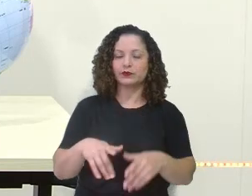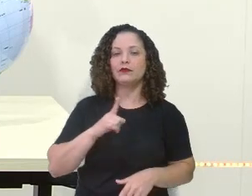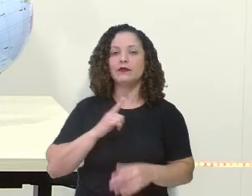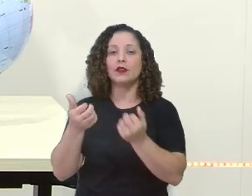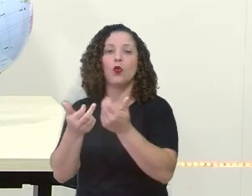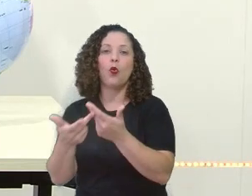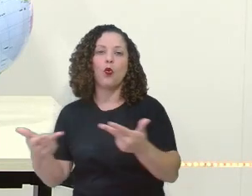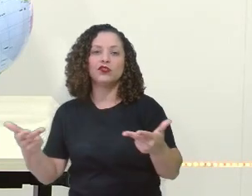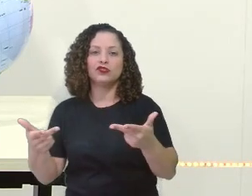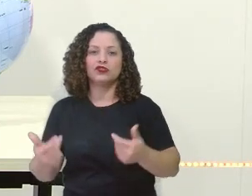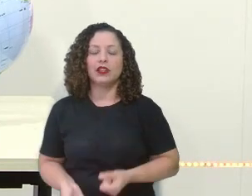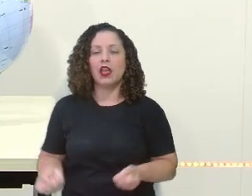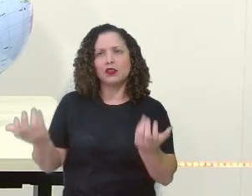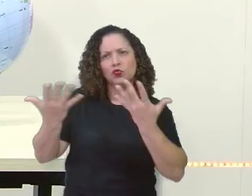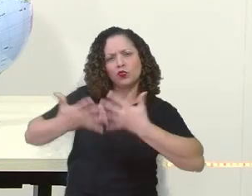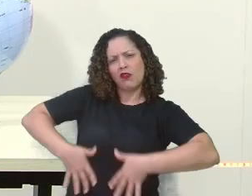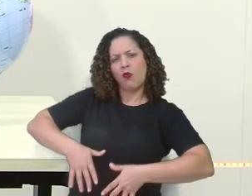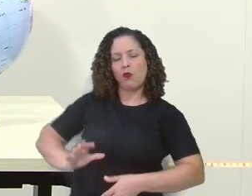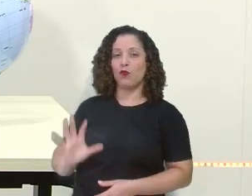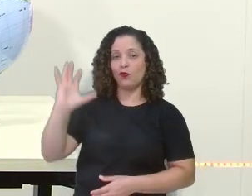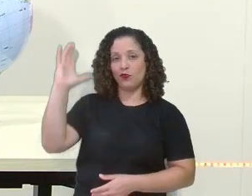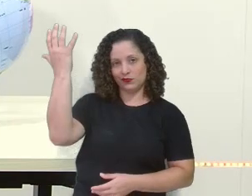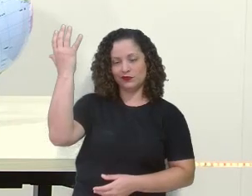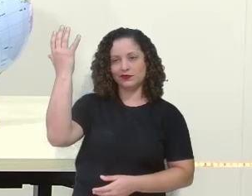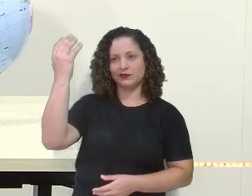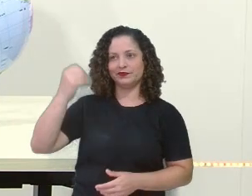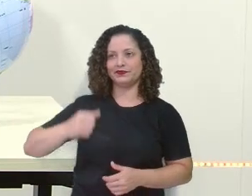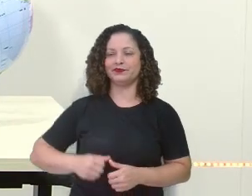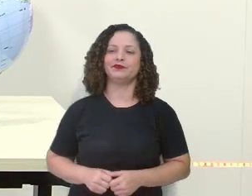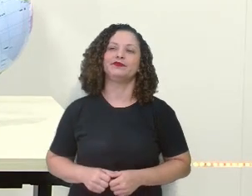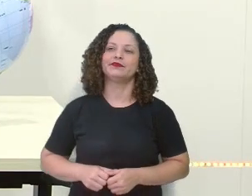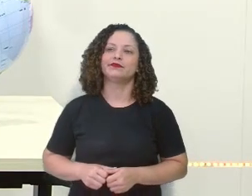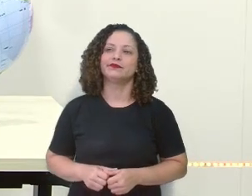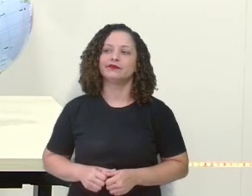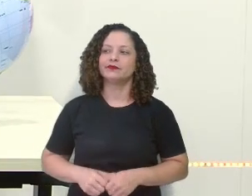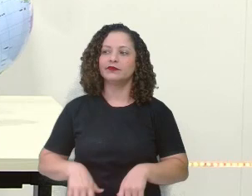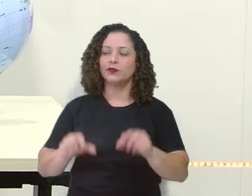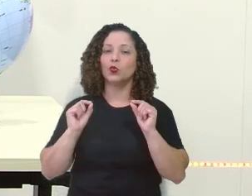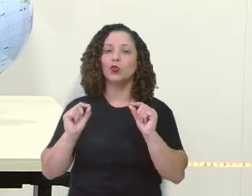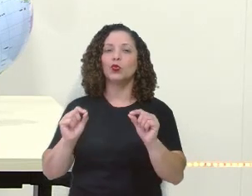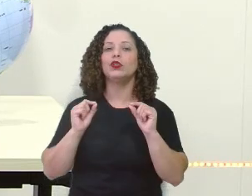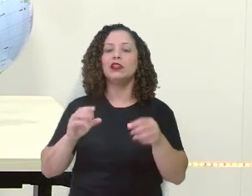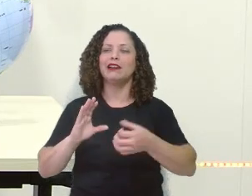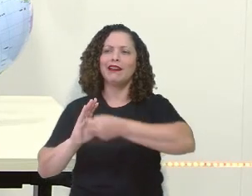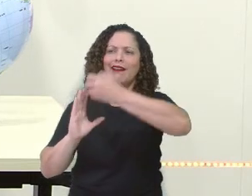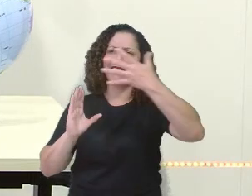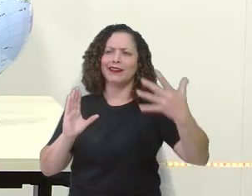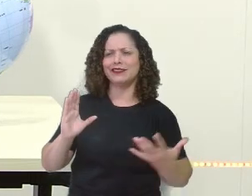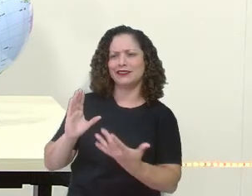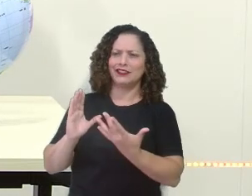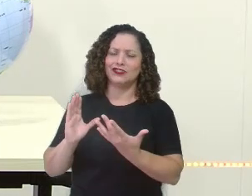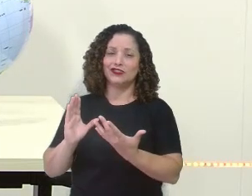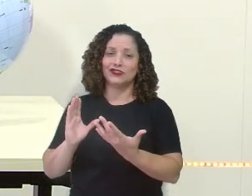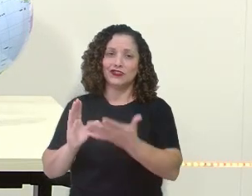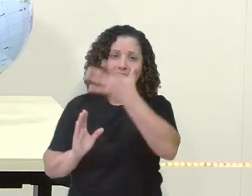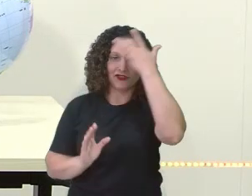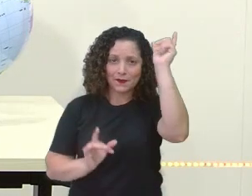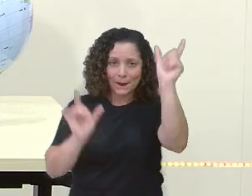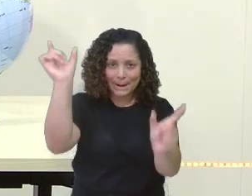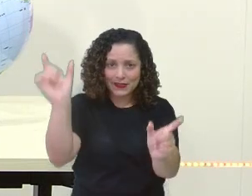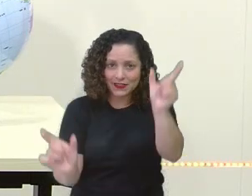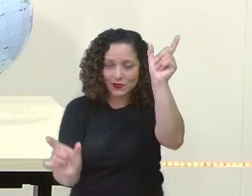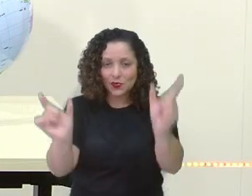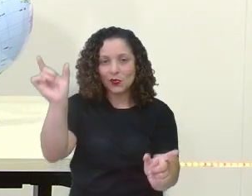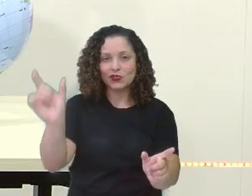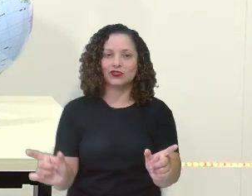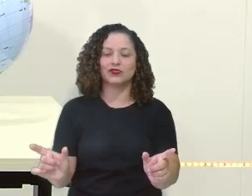coisas que é comum acontecer nos grupos. Então, um dos aspectos que caracteriza os seres humanos é